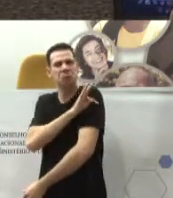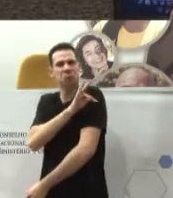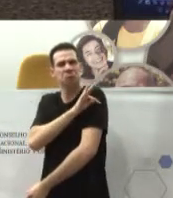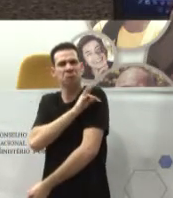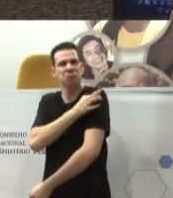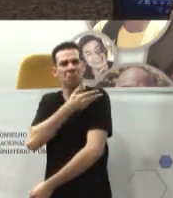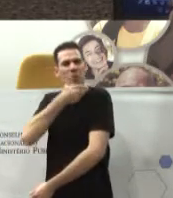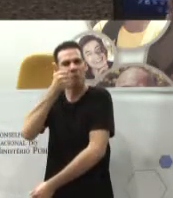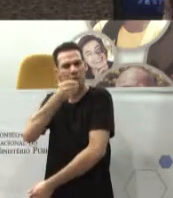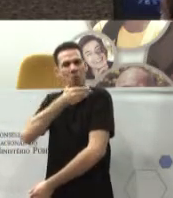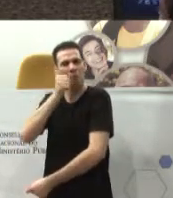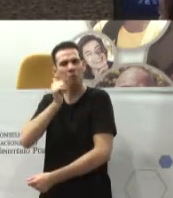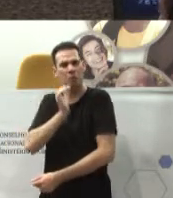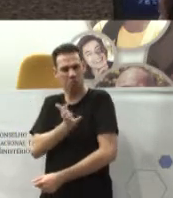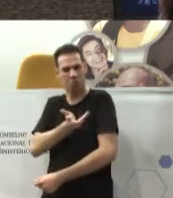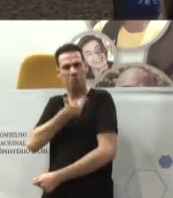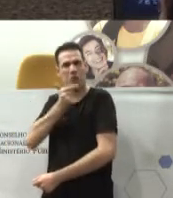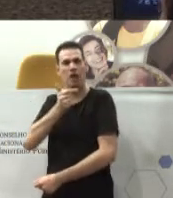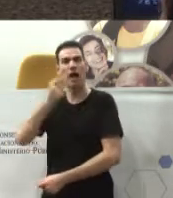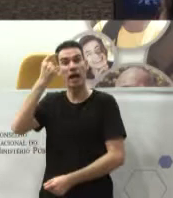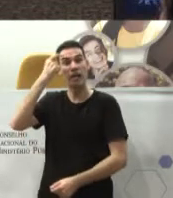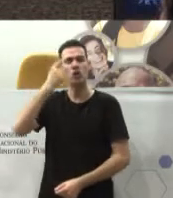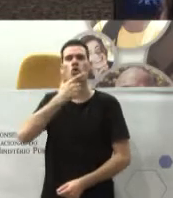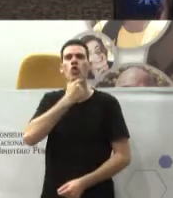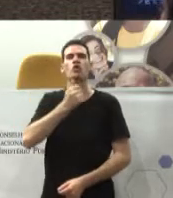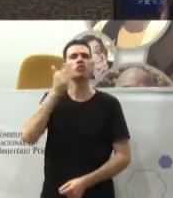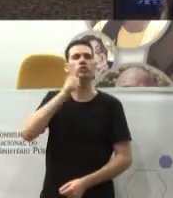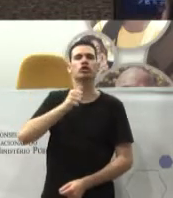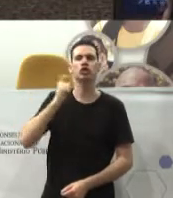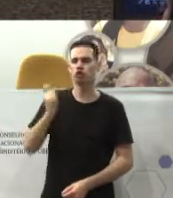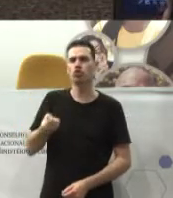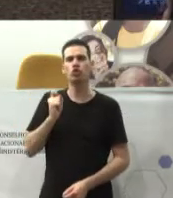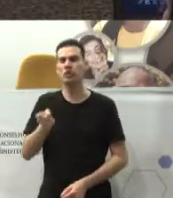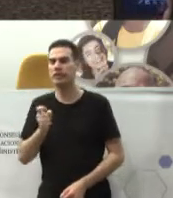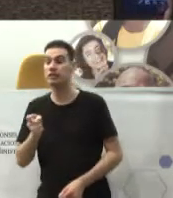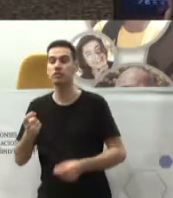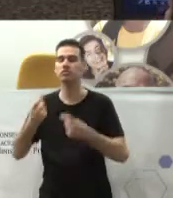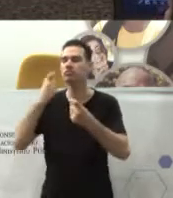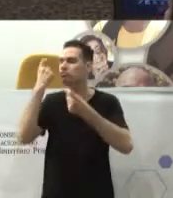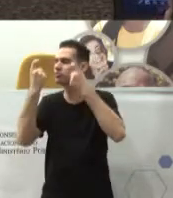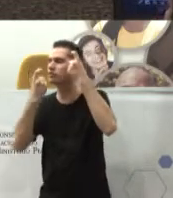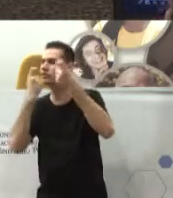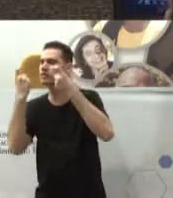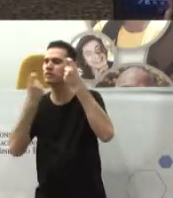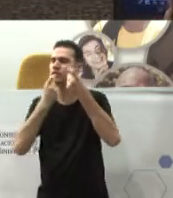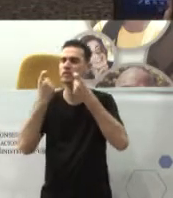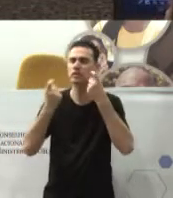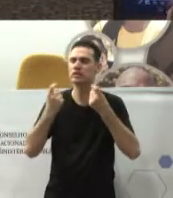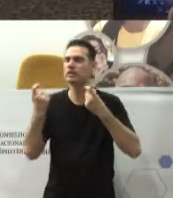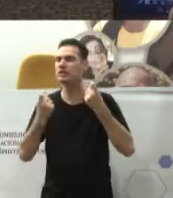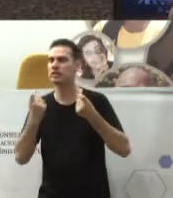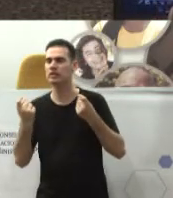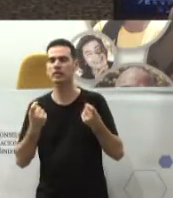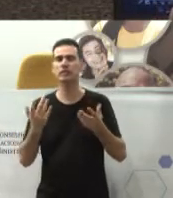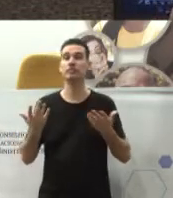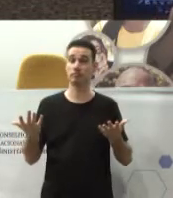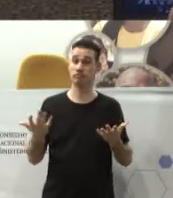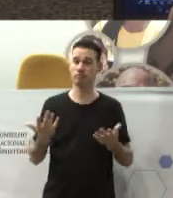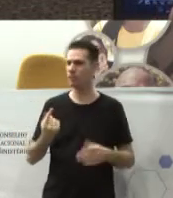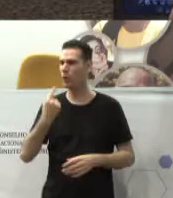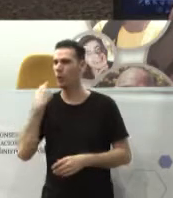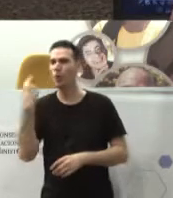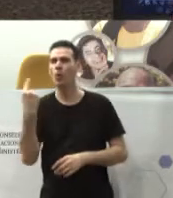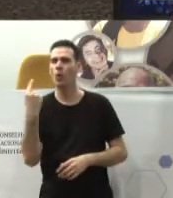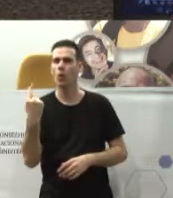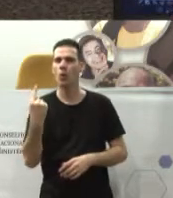muito. O juiz está começando a se preocupar que essa demanda é um pouquinho mais que apenas uma demandinha na mão dele. Não é apenas mais um,